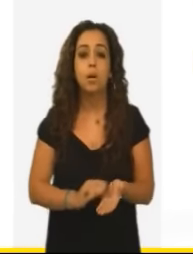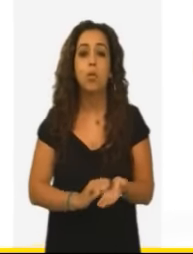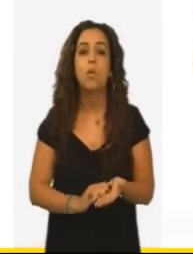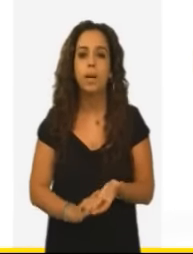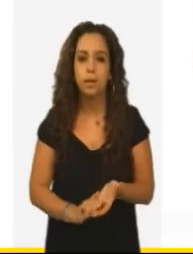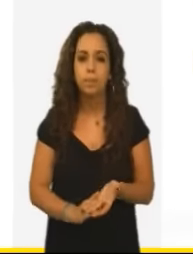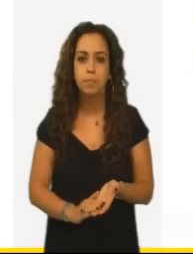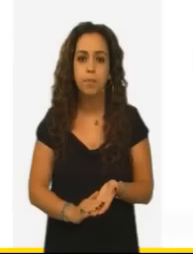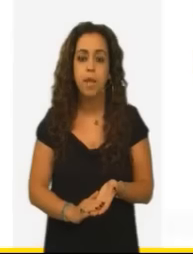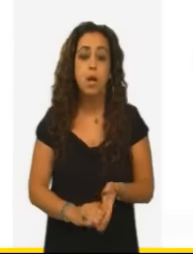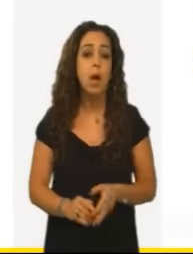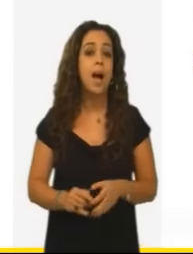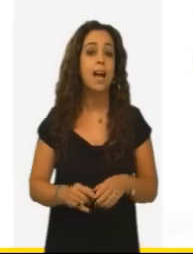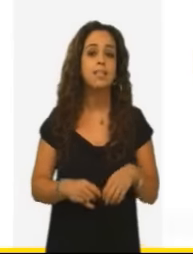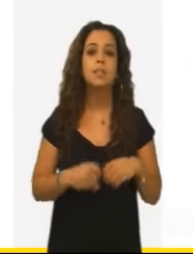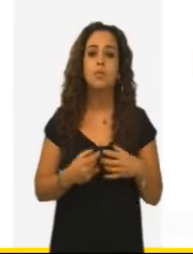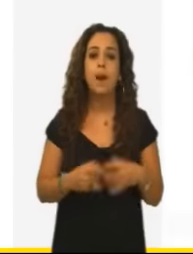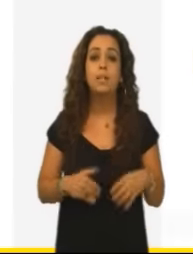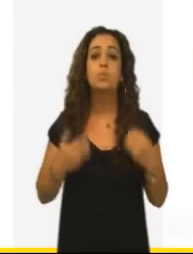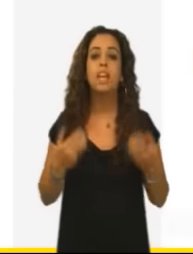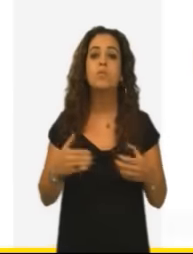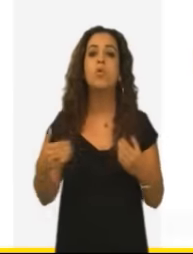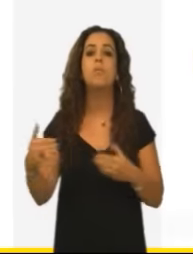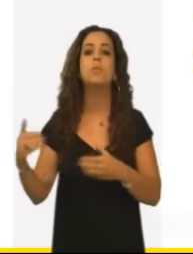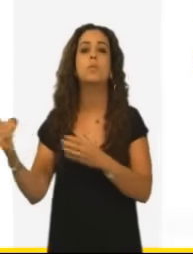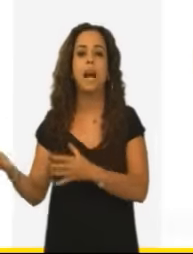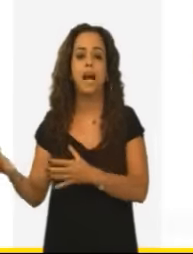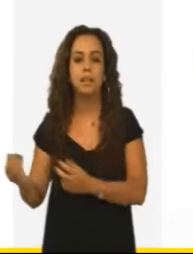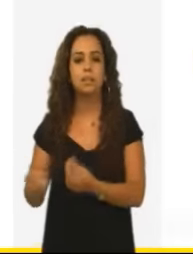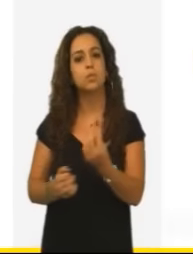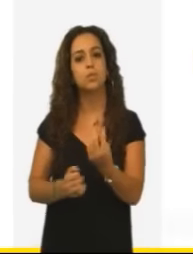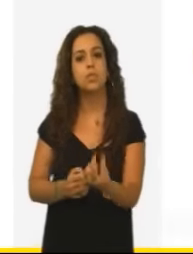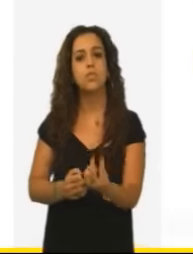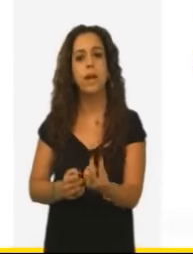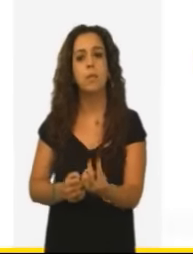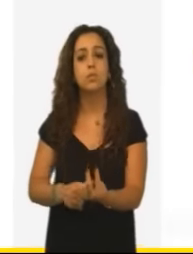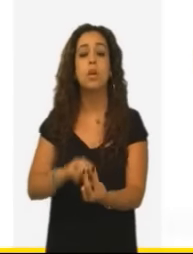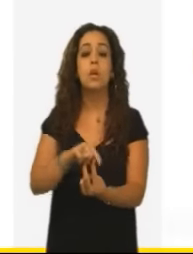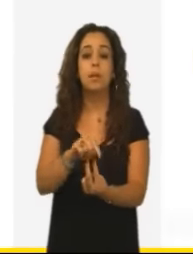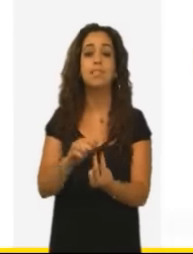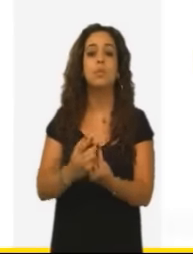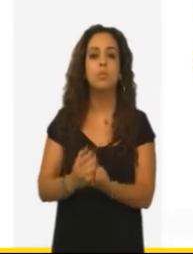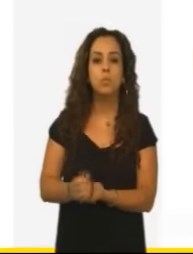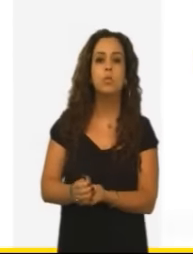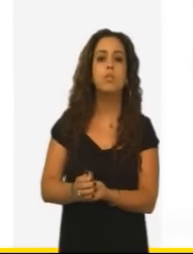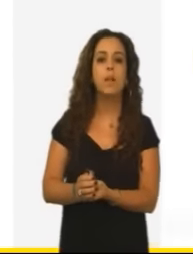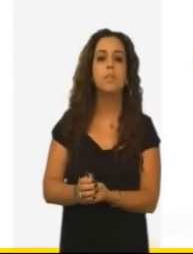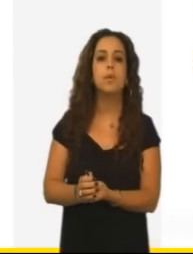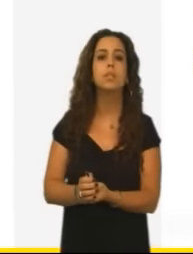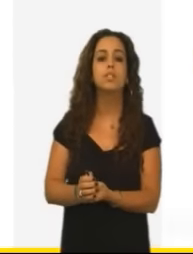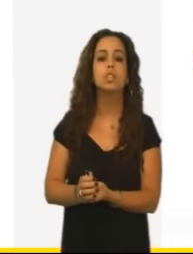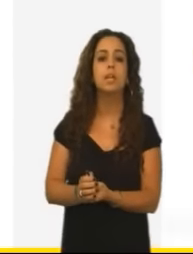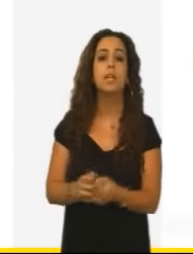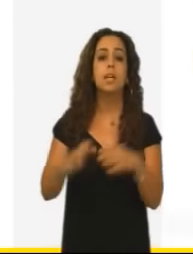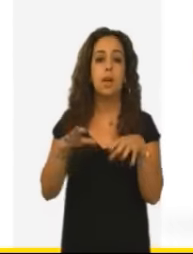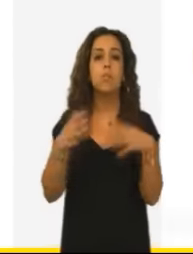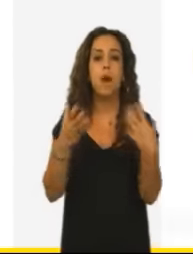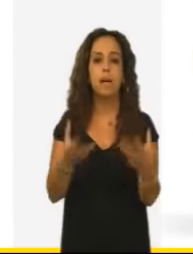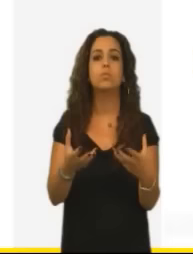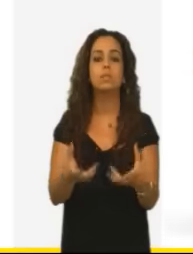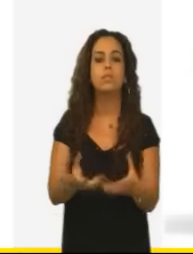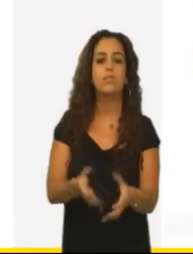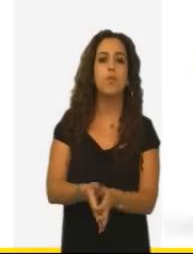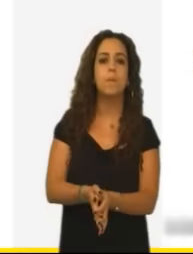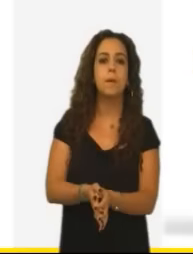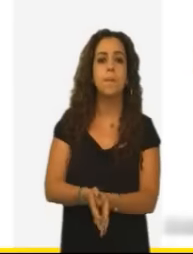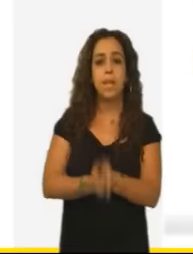aí, que é o comer. Ainda que eu fale eu tenho comido carne, que são dois verbos, eu ainda tenho um único verbo importante aí, que é o